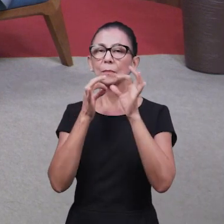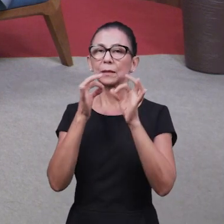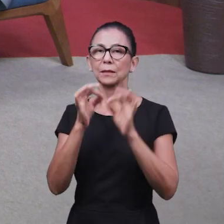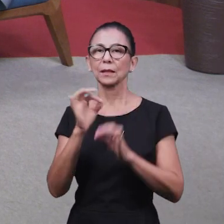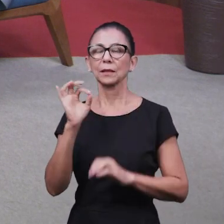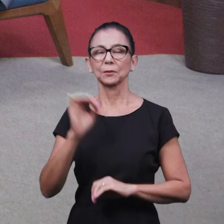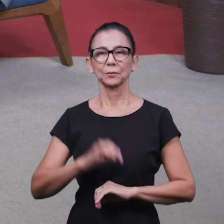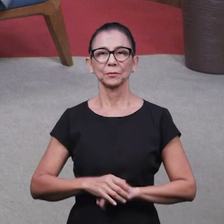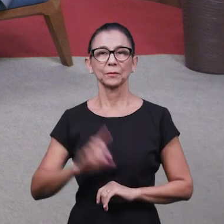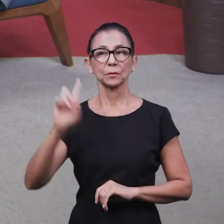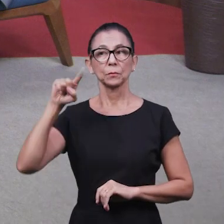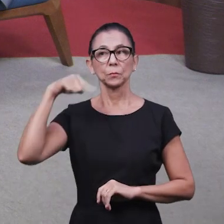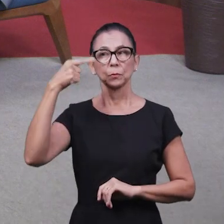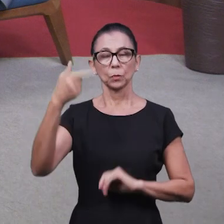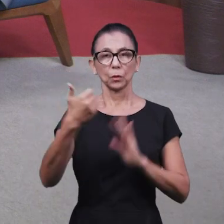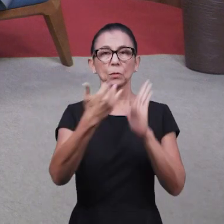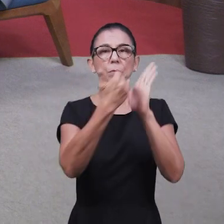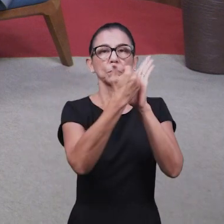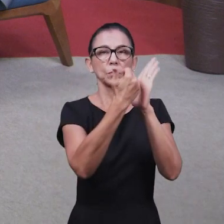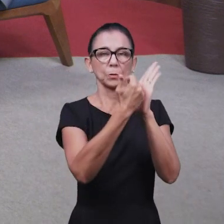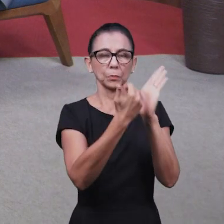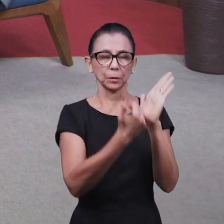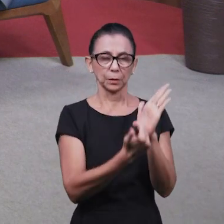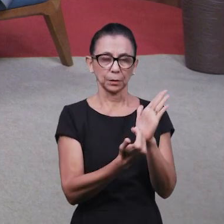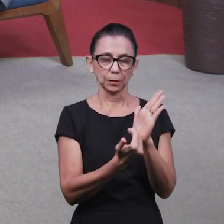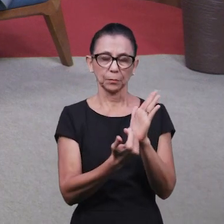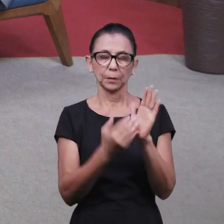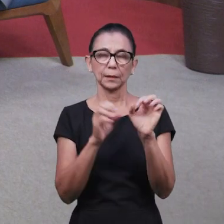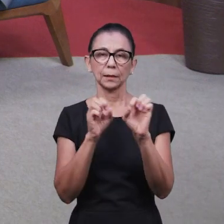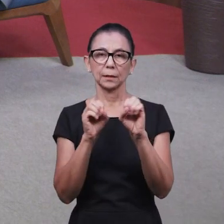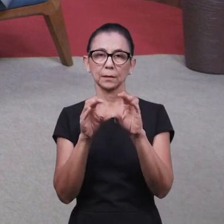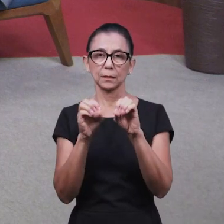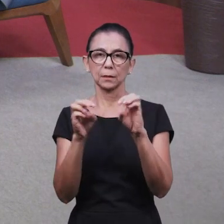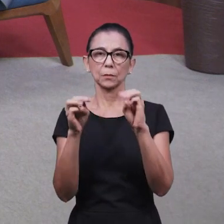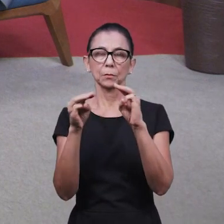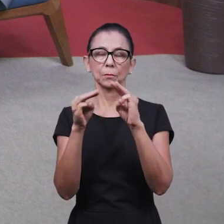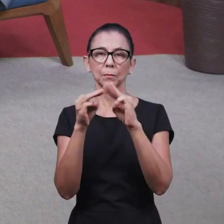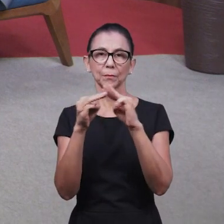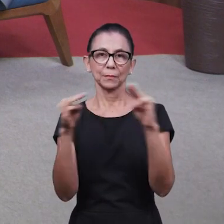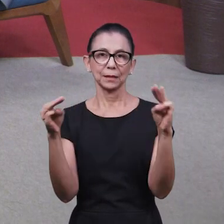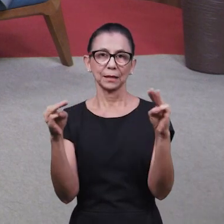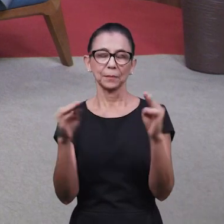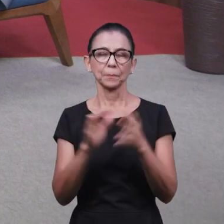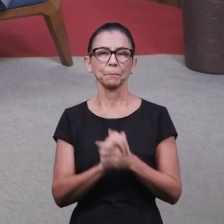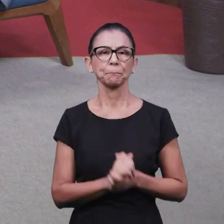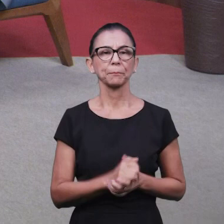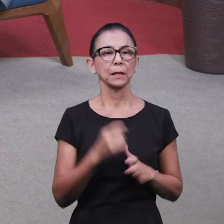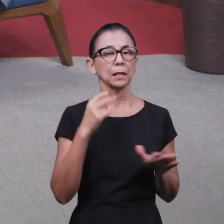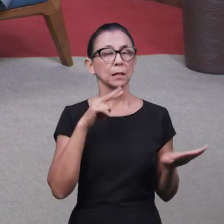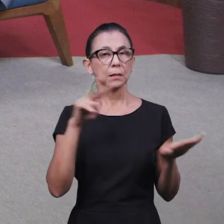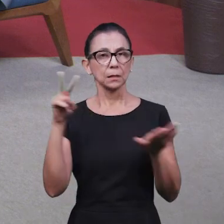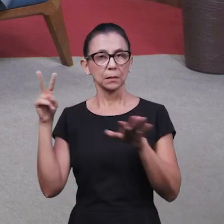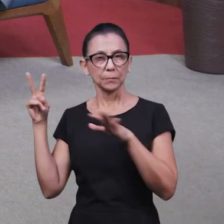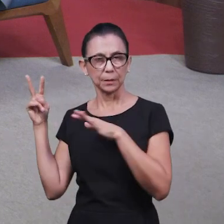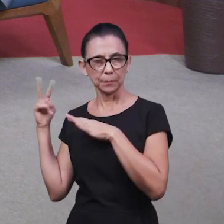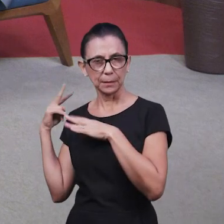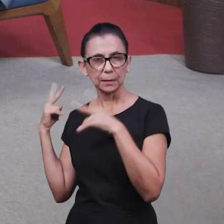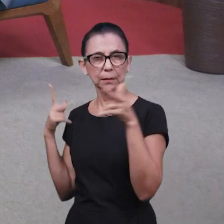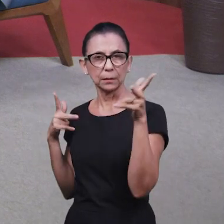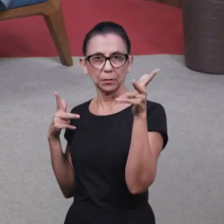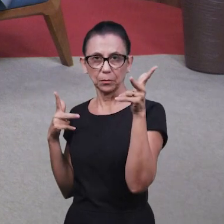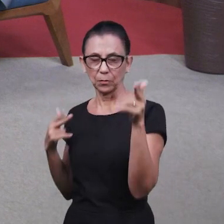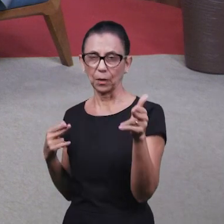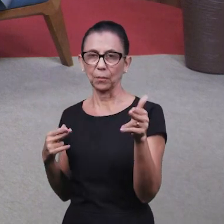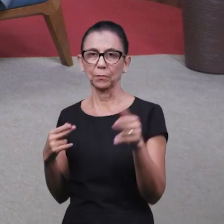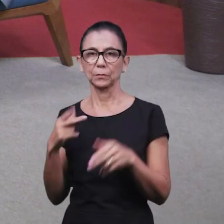próxima edição do programa, na próxima edição do quadro Lições do Manaí. Fizemos isso na semana passada e você vai ver aqui